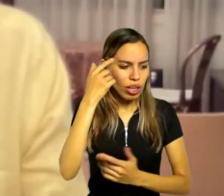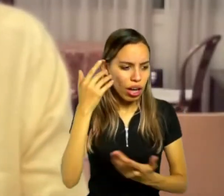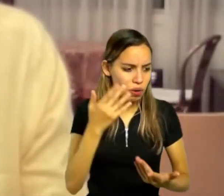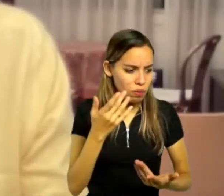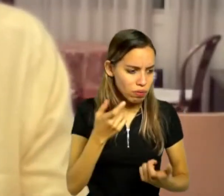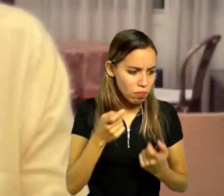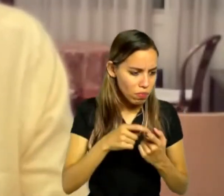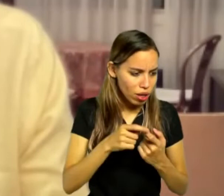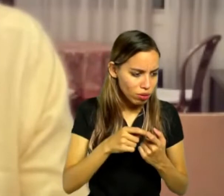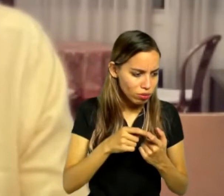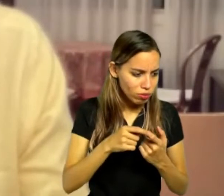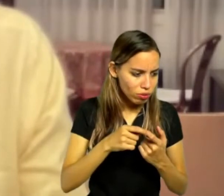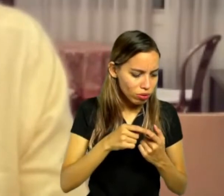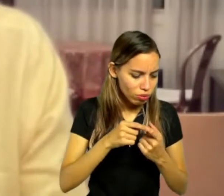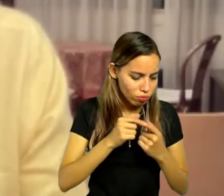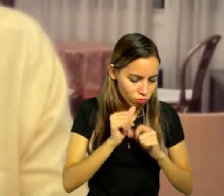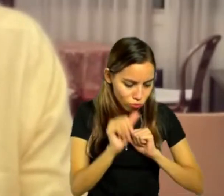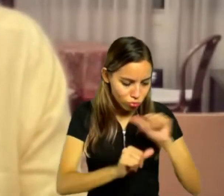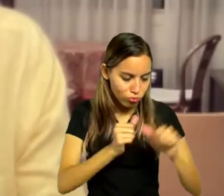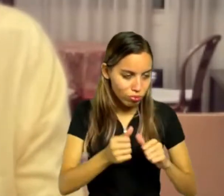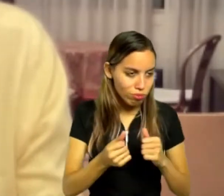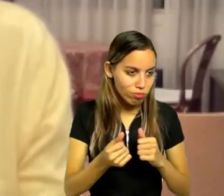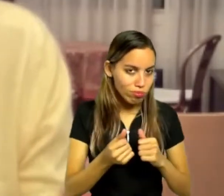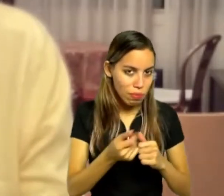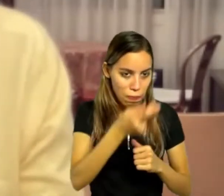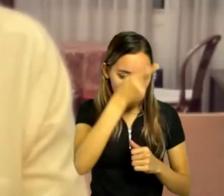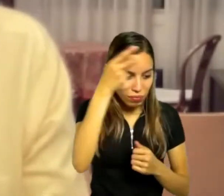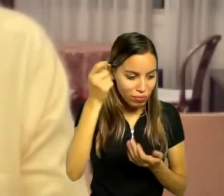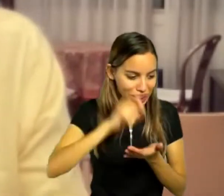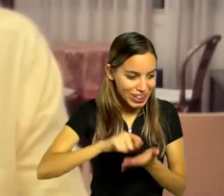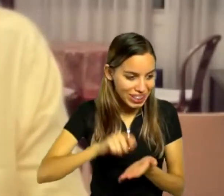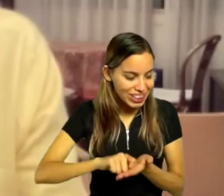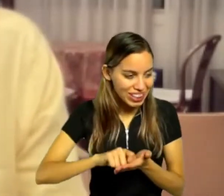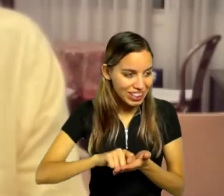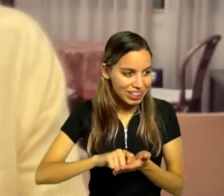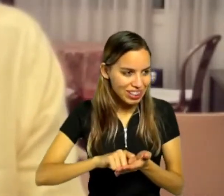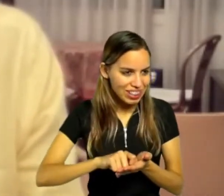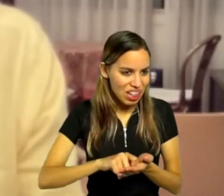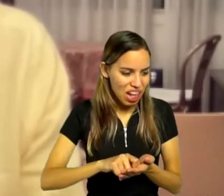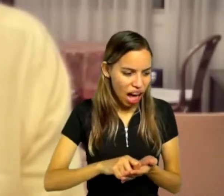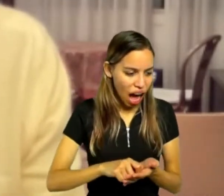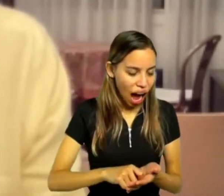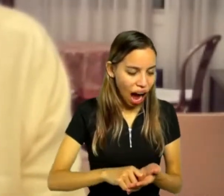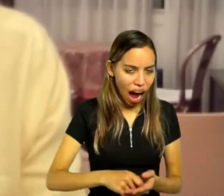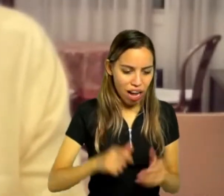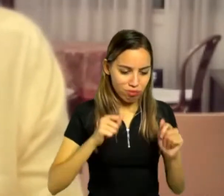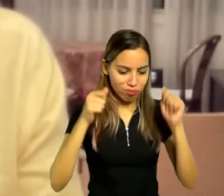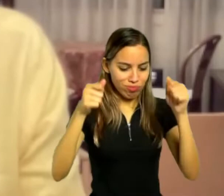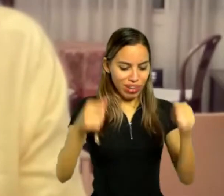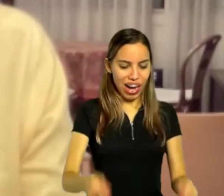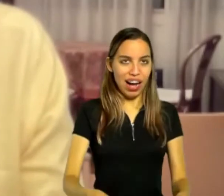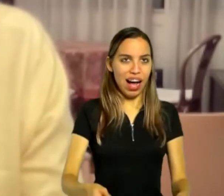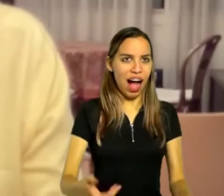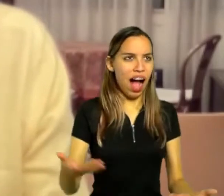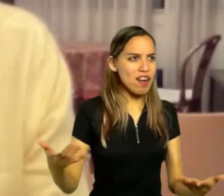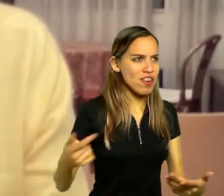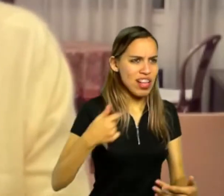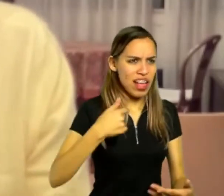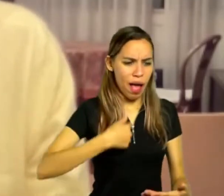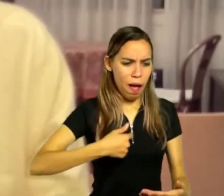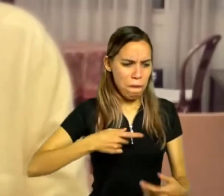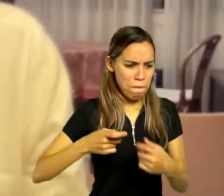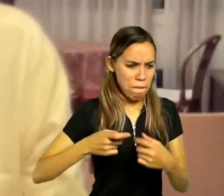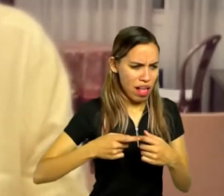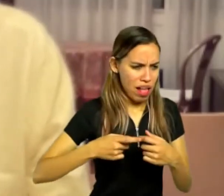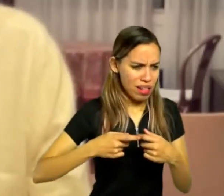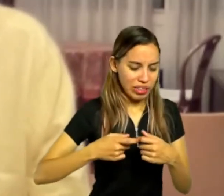E aí peguei o gosto da escrita mesmo, sabe? Falei, eu não vou mais parar de escrever. Eu sempre gostei muito de ler, mas sempre